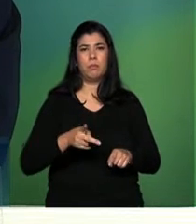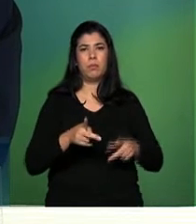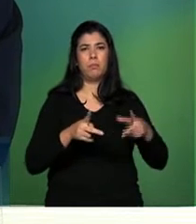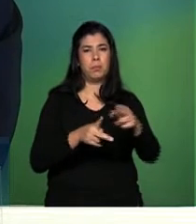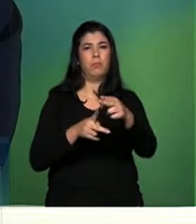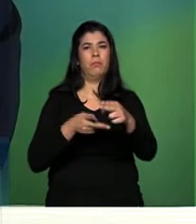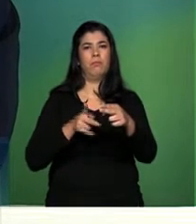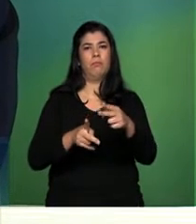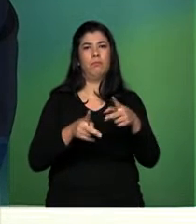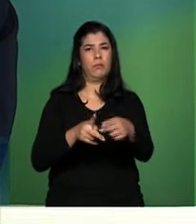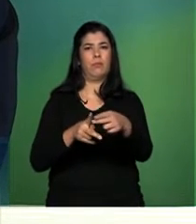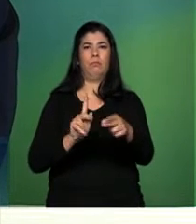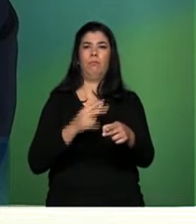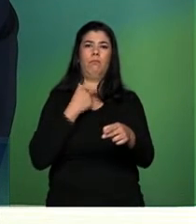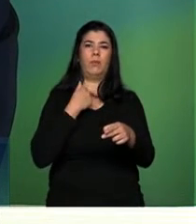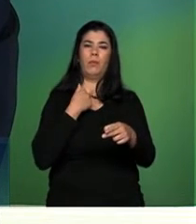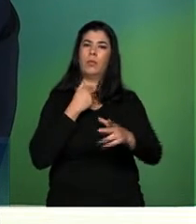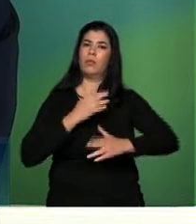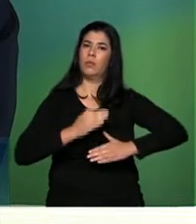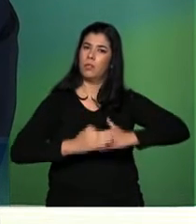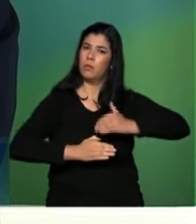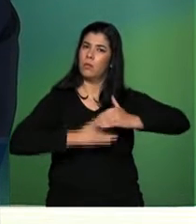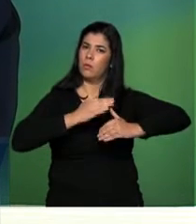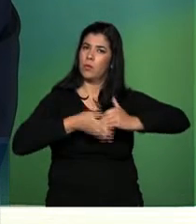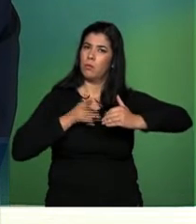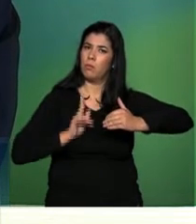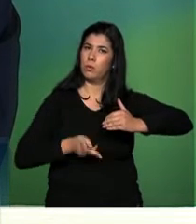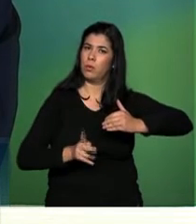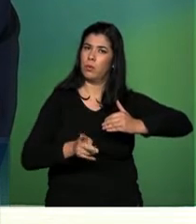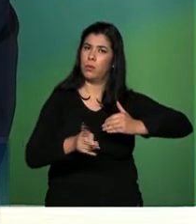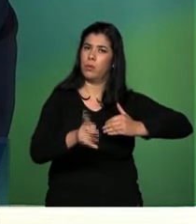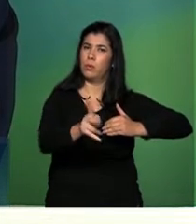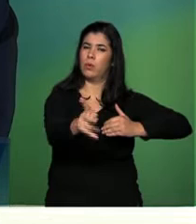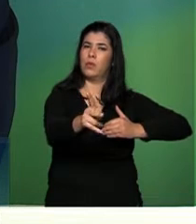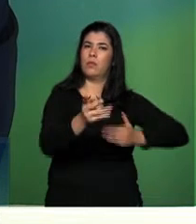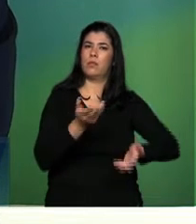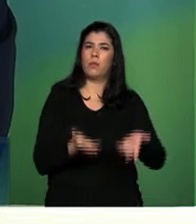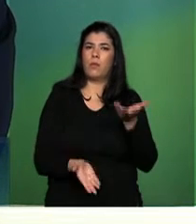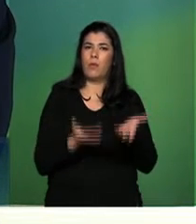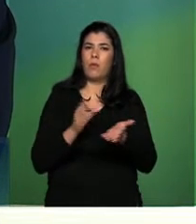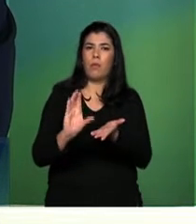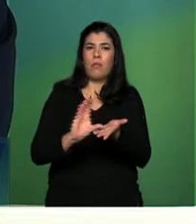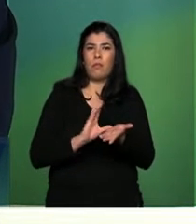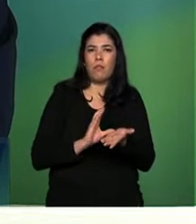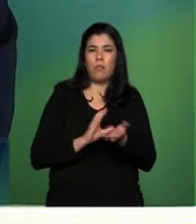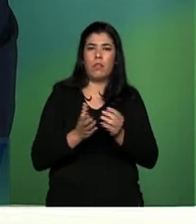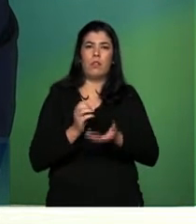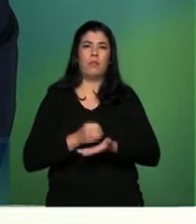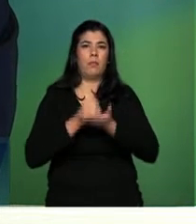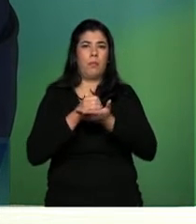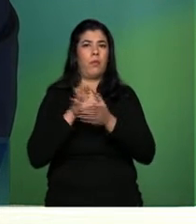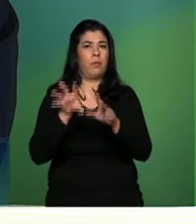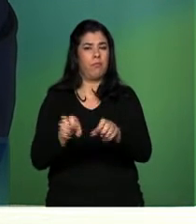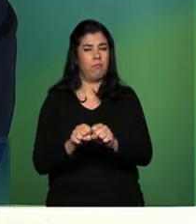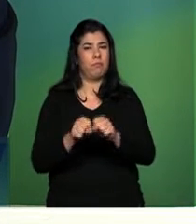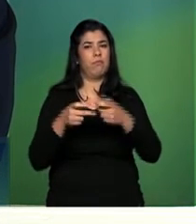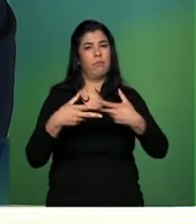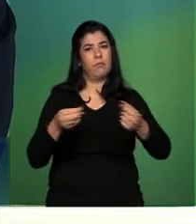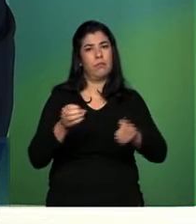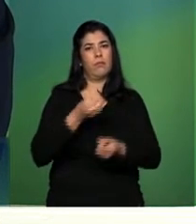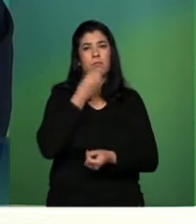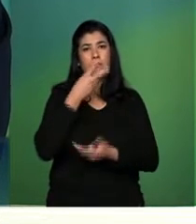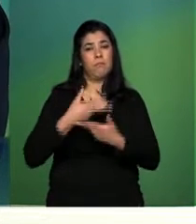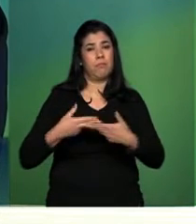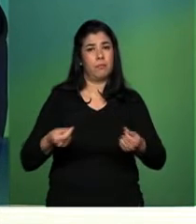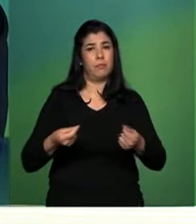interromper o fluxo, vamos dizer, de compensação e de apropriação desses benefícios. Então, o que